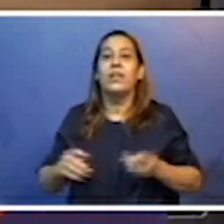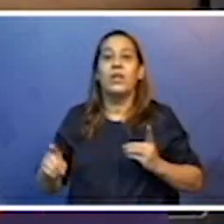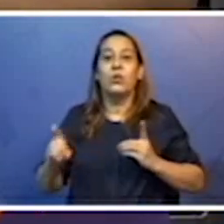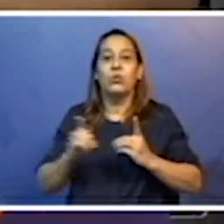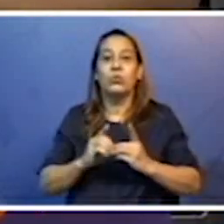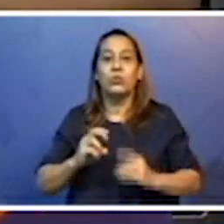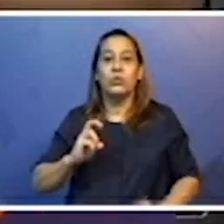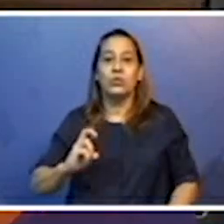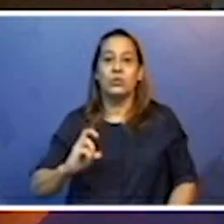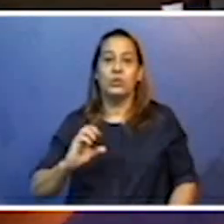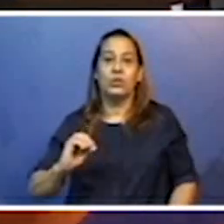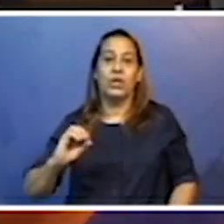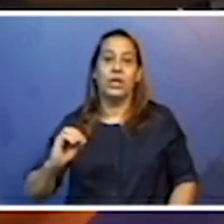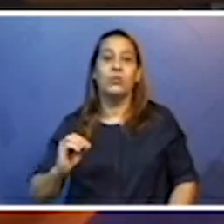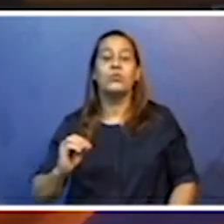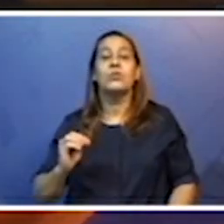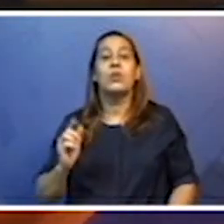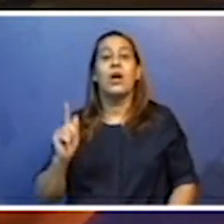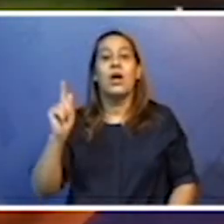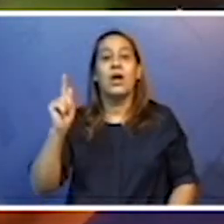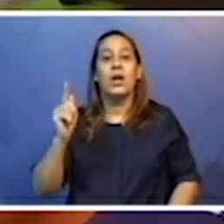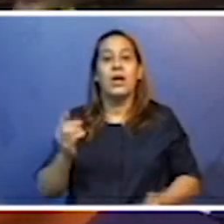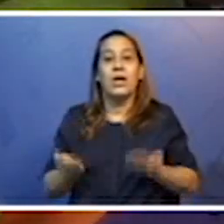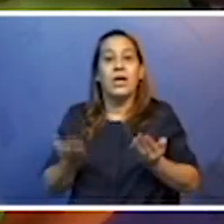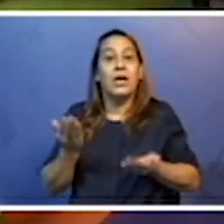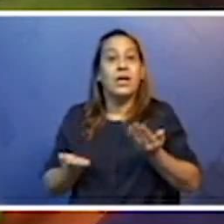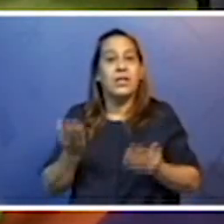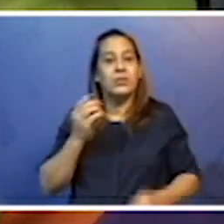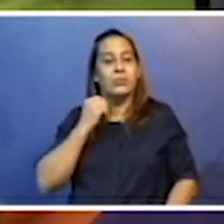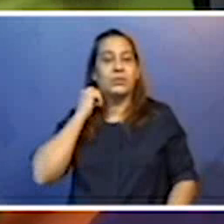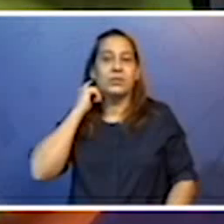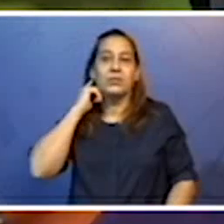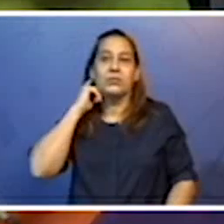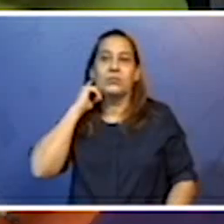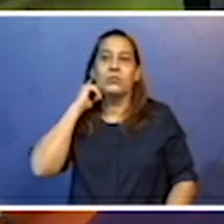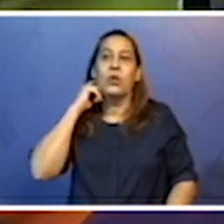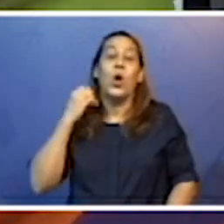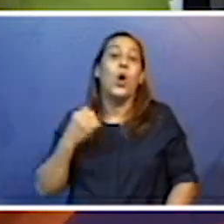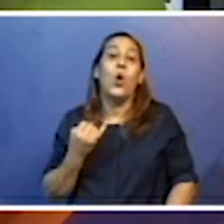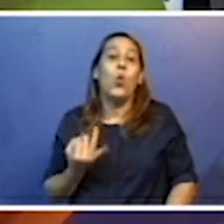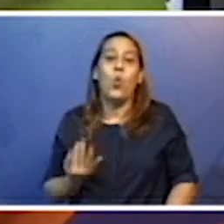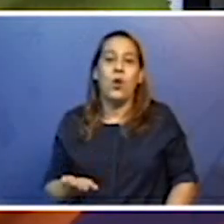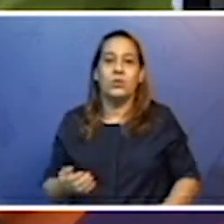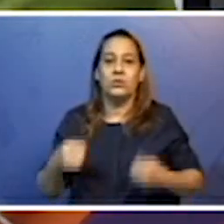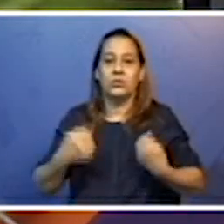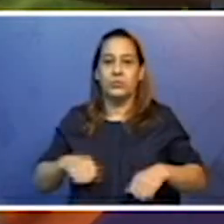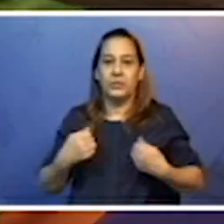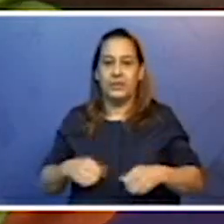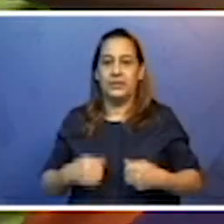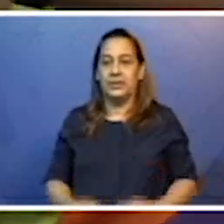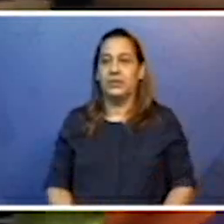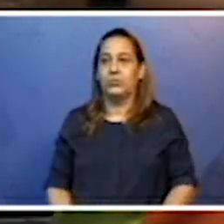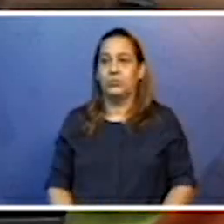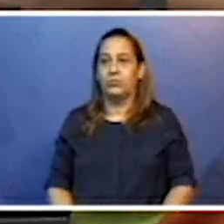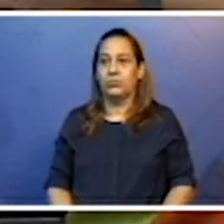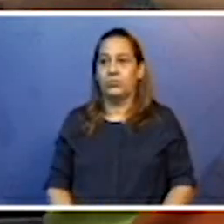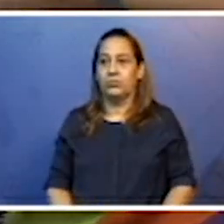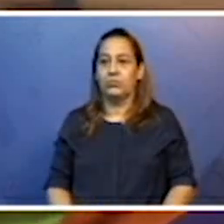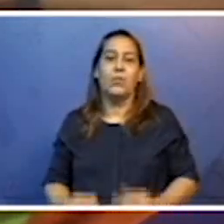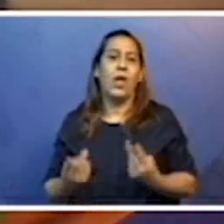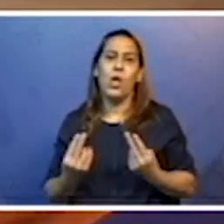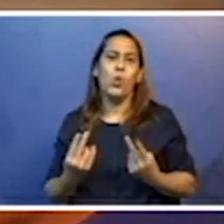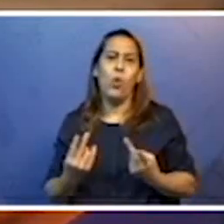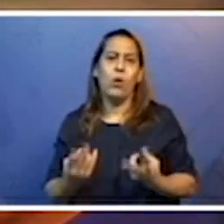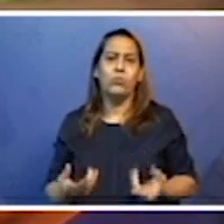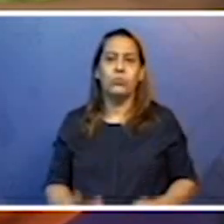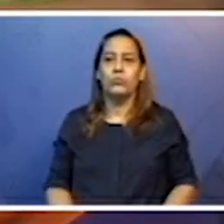encontrou pacotes de 500 gramas. Quantos pacotes de 500 gramas ela terá que levar? A mesma